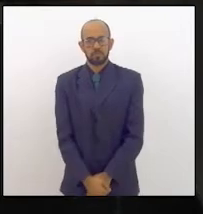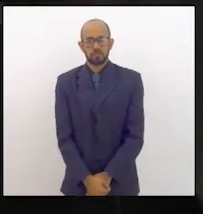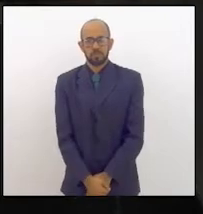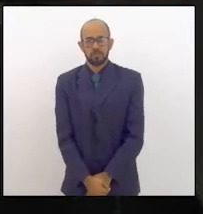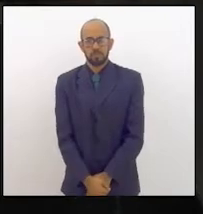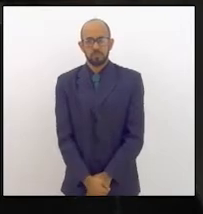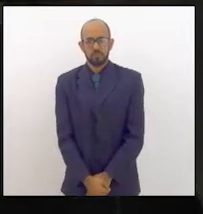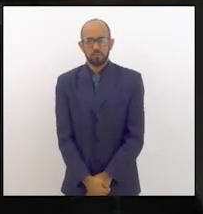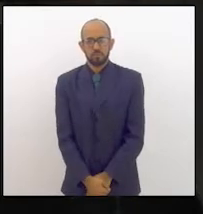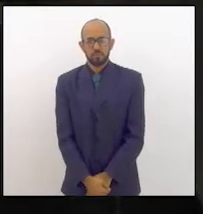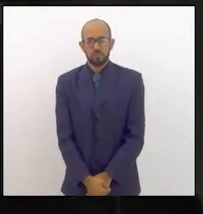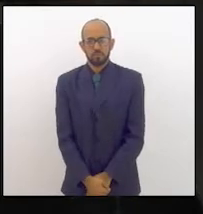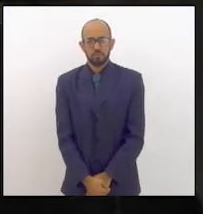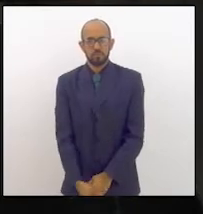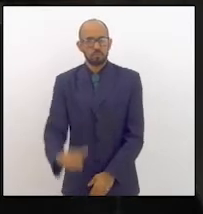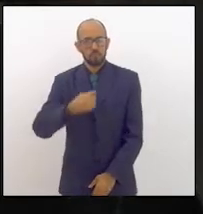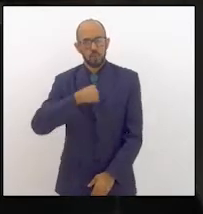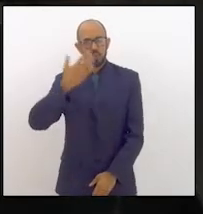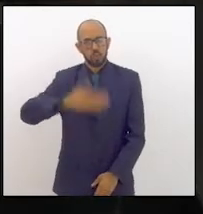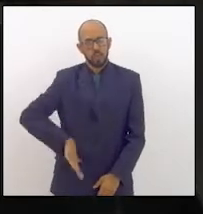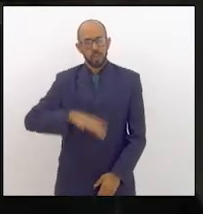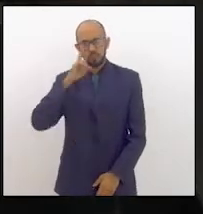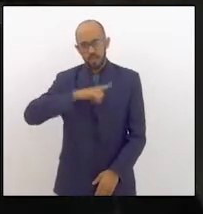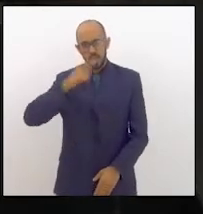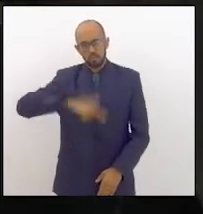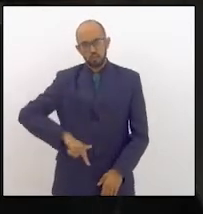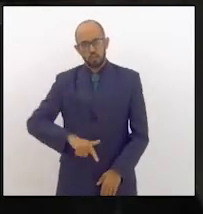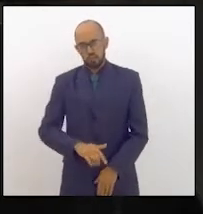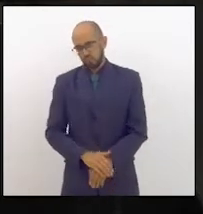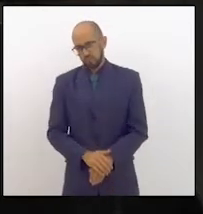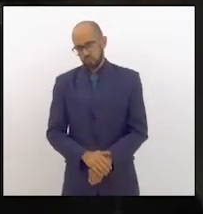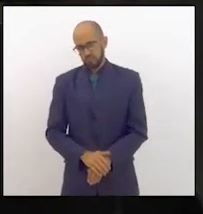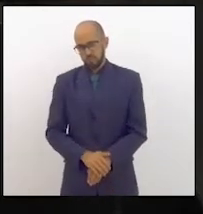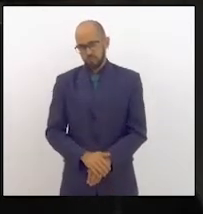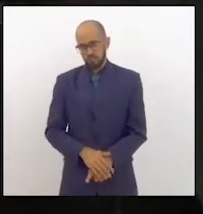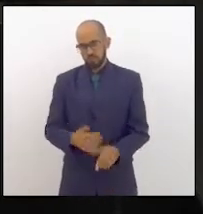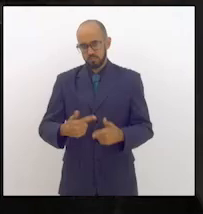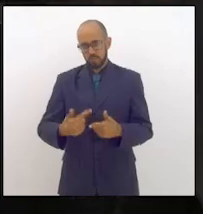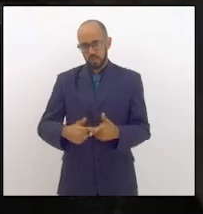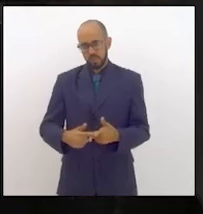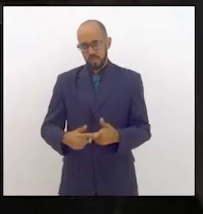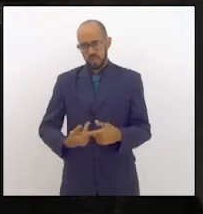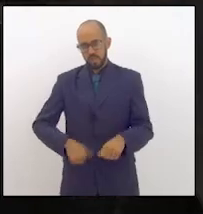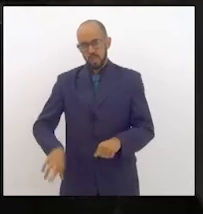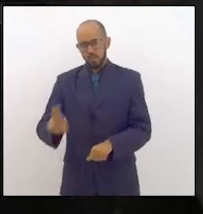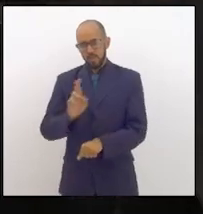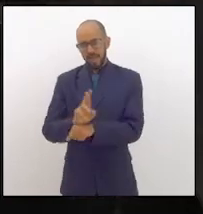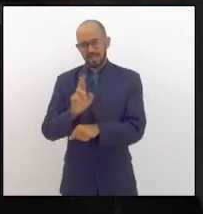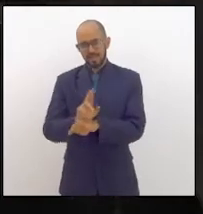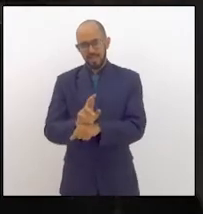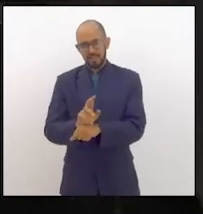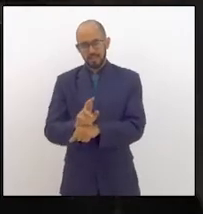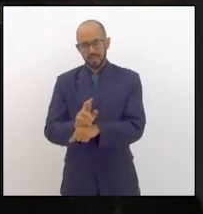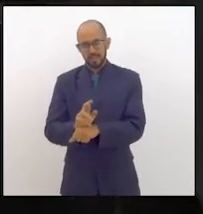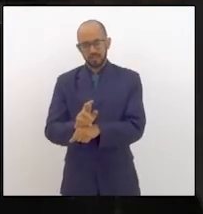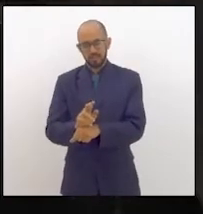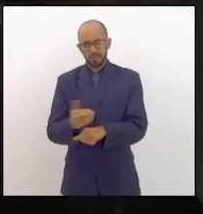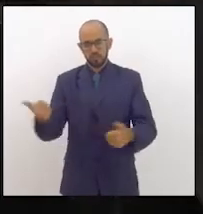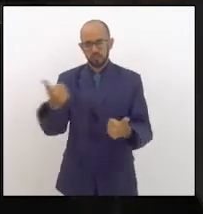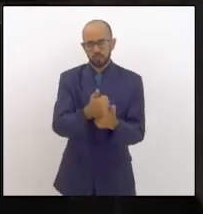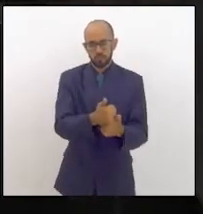e eu não quero errar novamente já basta que o reserva Sumiu sem querer sem